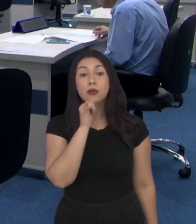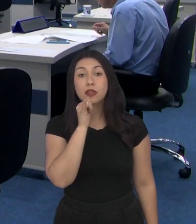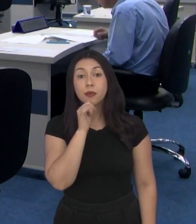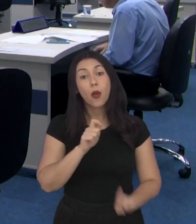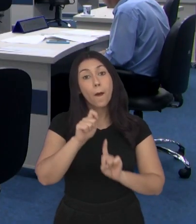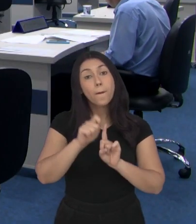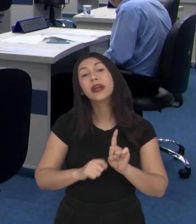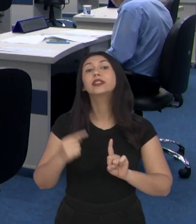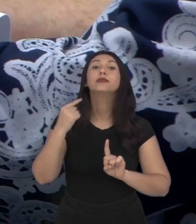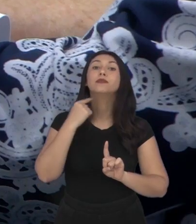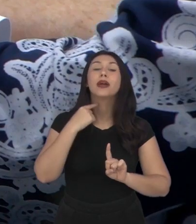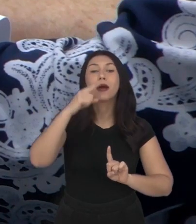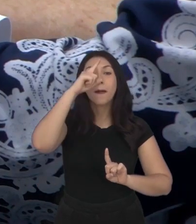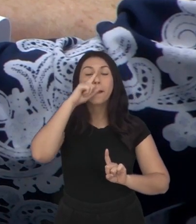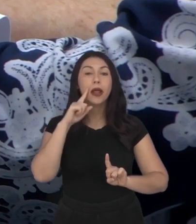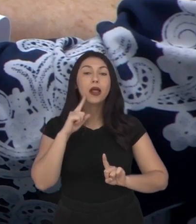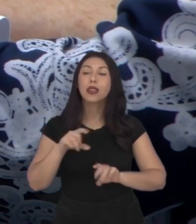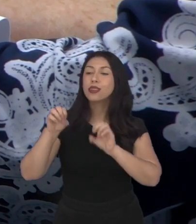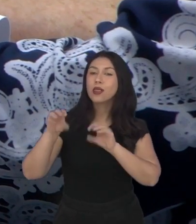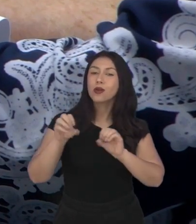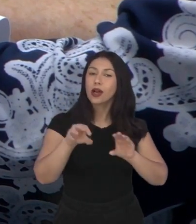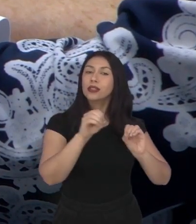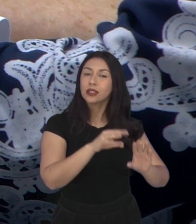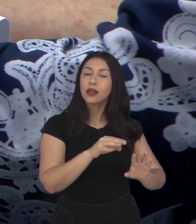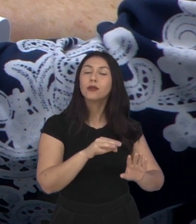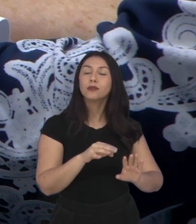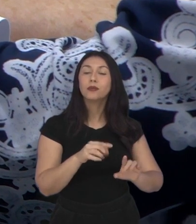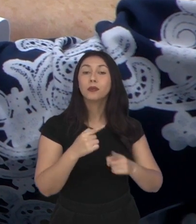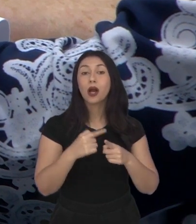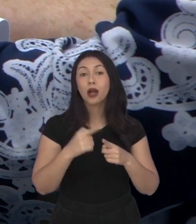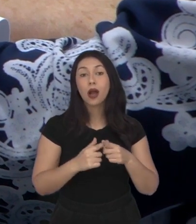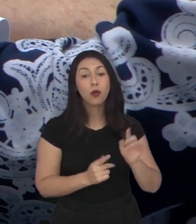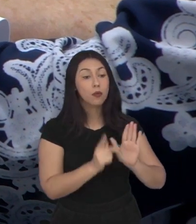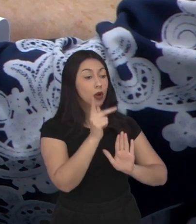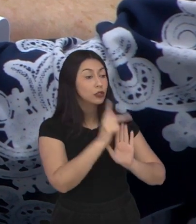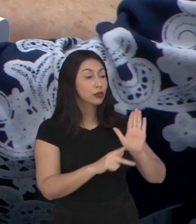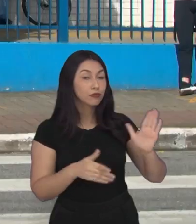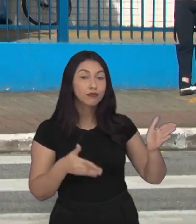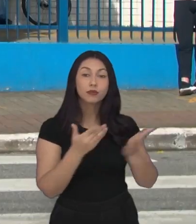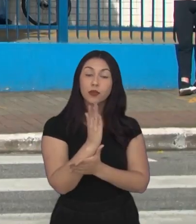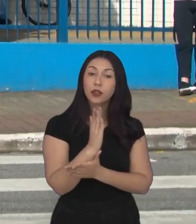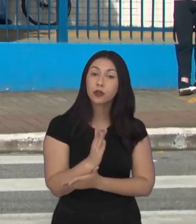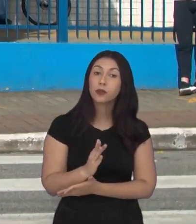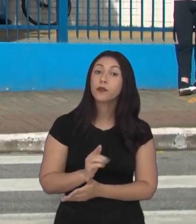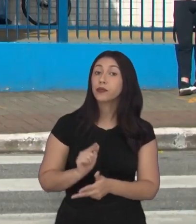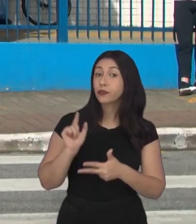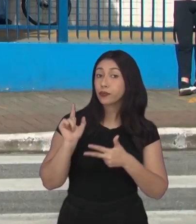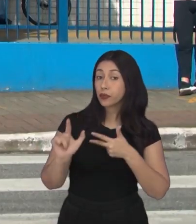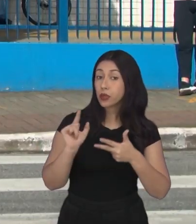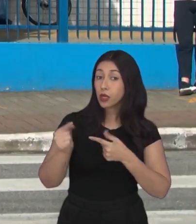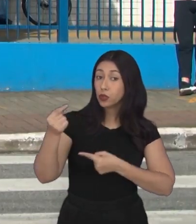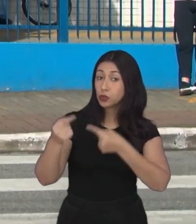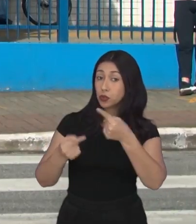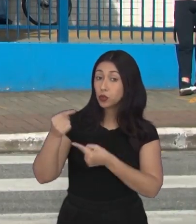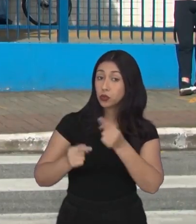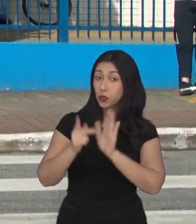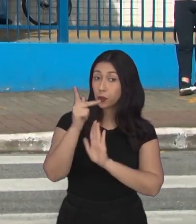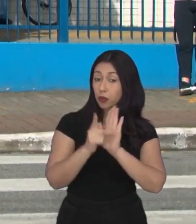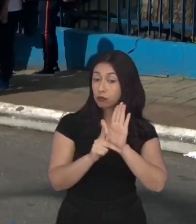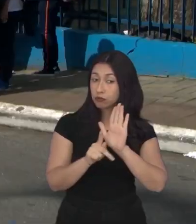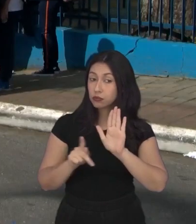esta especialista, a oportunidade de renegociar dívidas gera um impacto positivo na economia, que pode ser visto